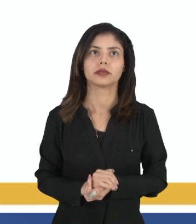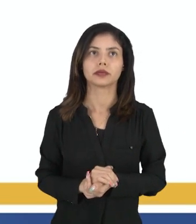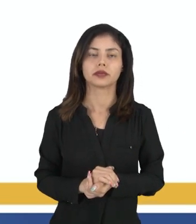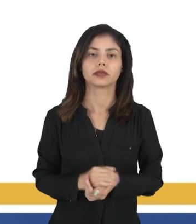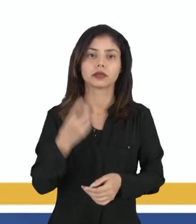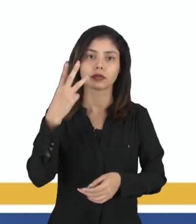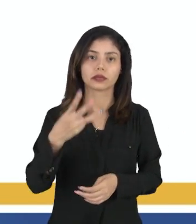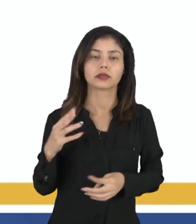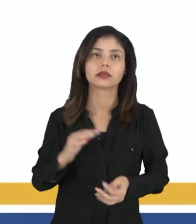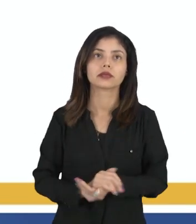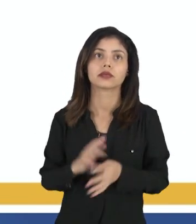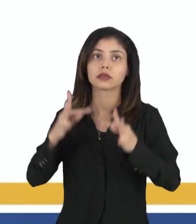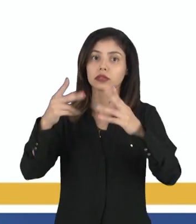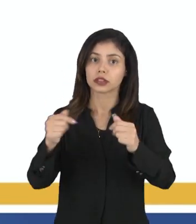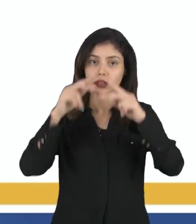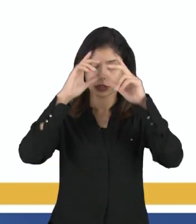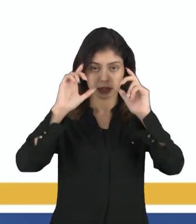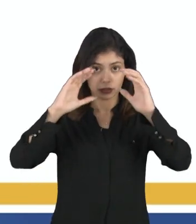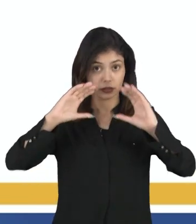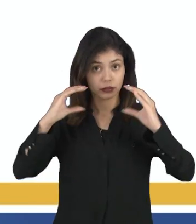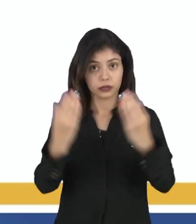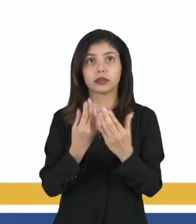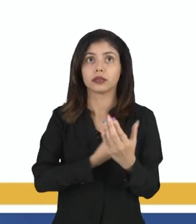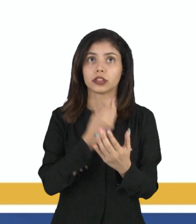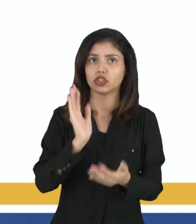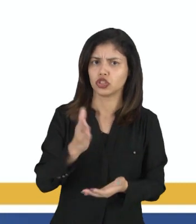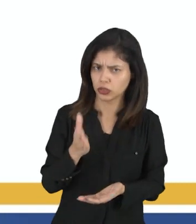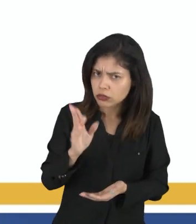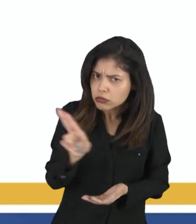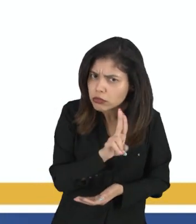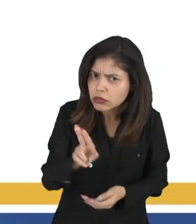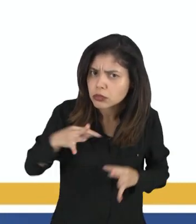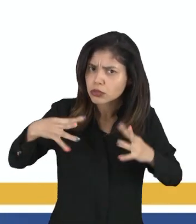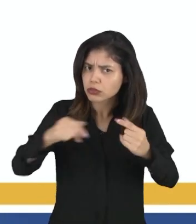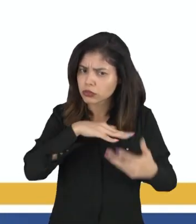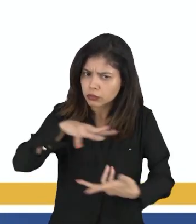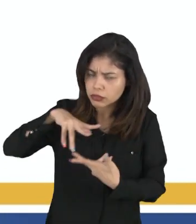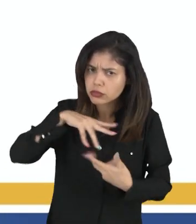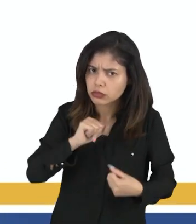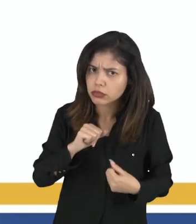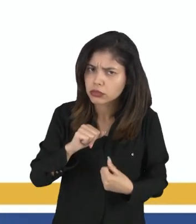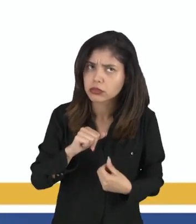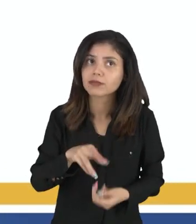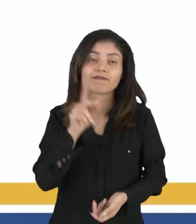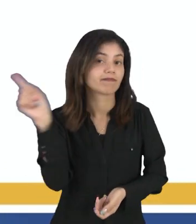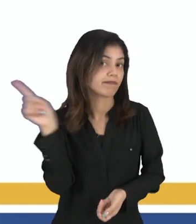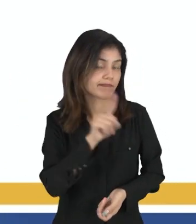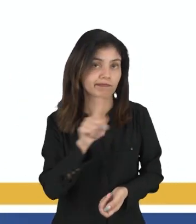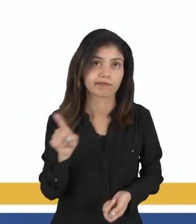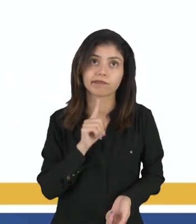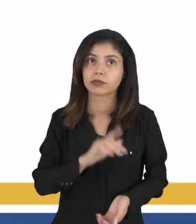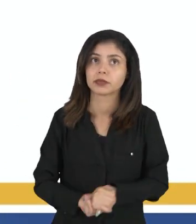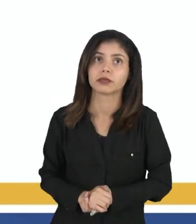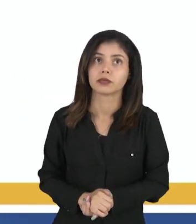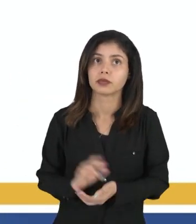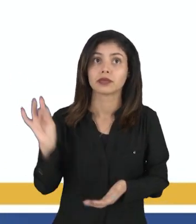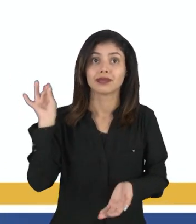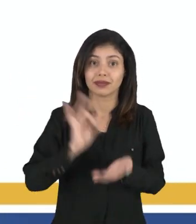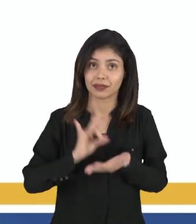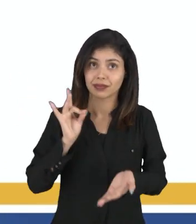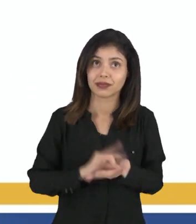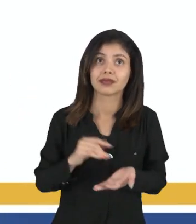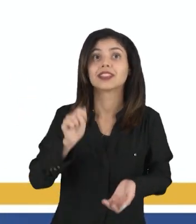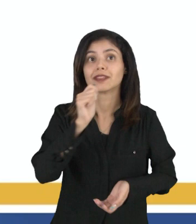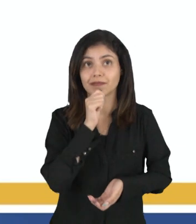E a 3 pergunta, né? Todos os seres vivos do planeta já foram nomeados e classificados? A resposta é que não, gente. Ó, leiam ali comigo. Não.